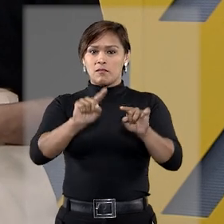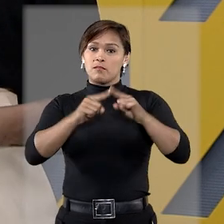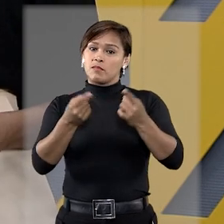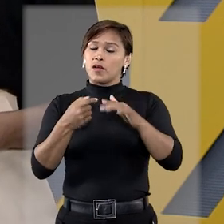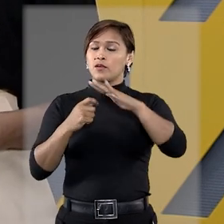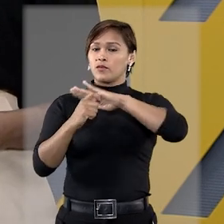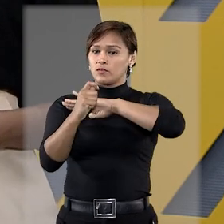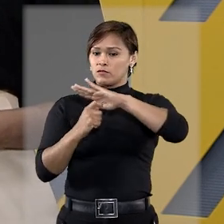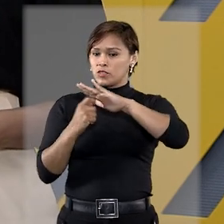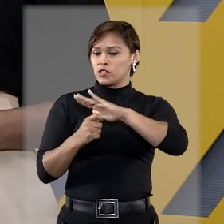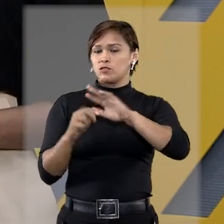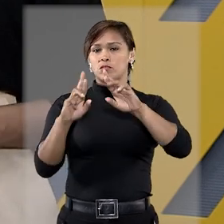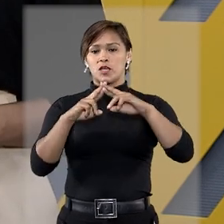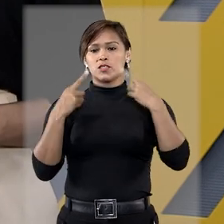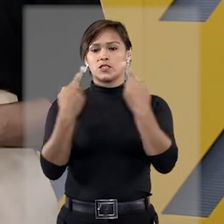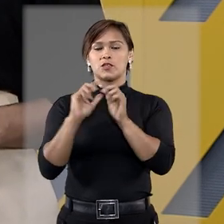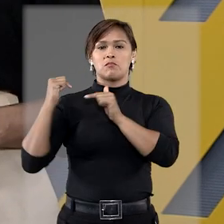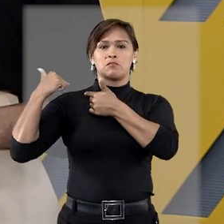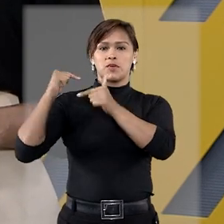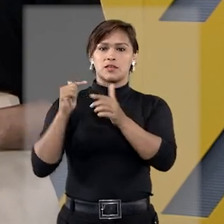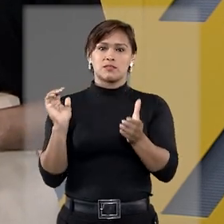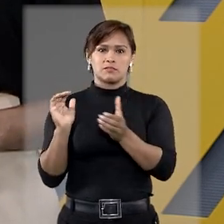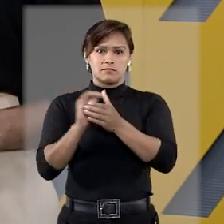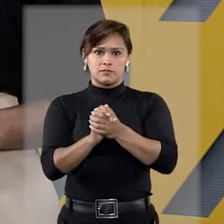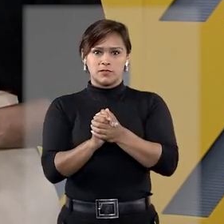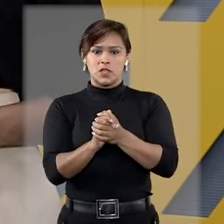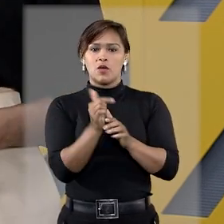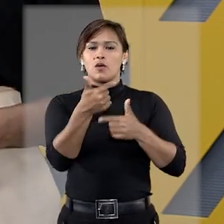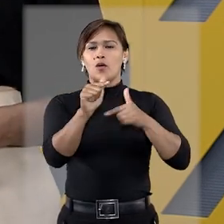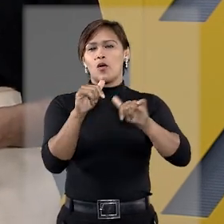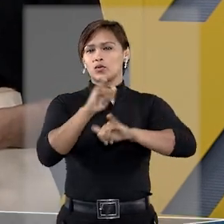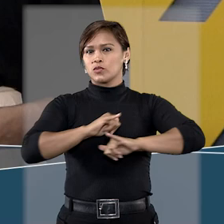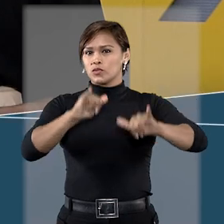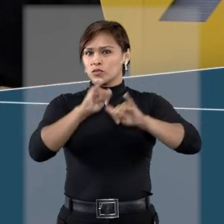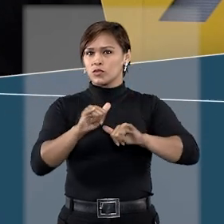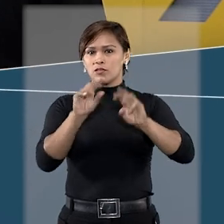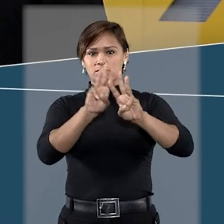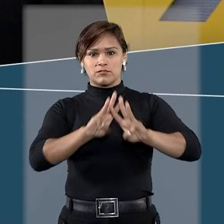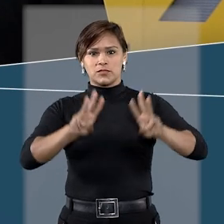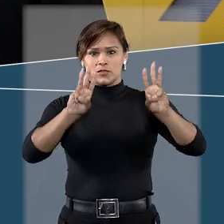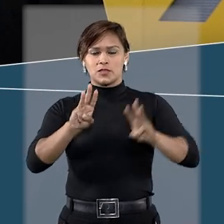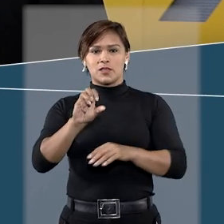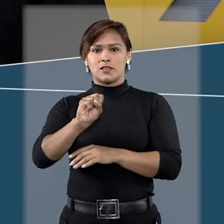individual, mas investimentos são patrimônio do casal. Você confere outras